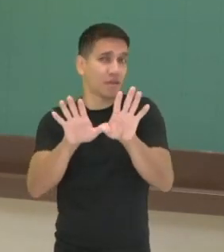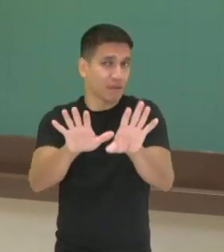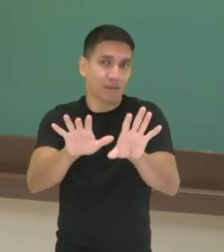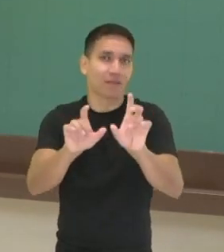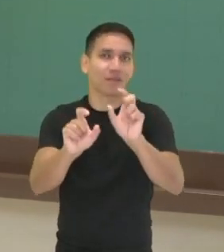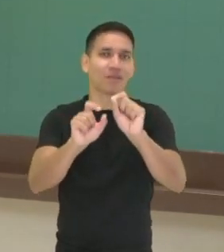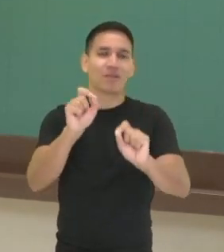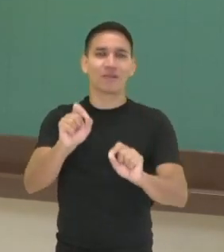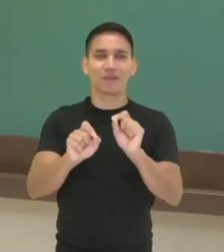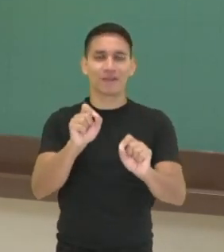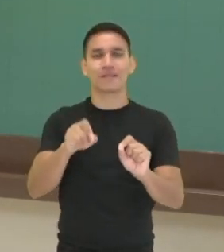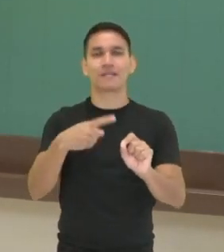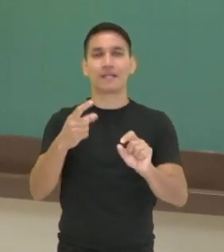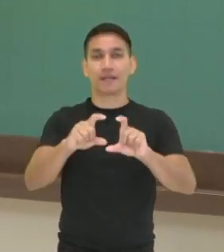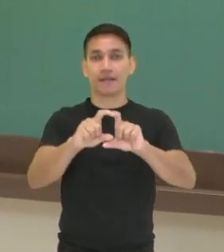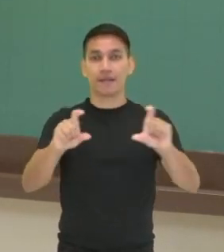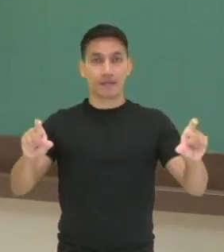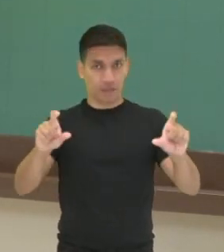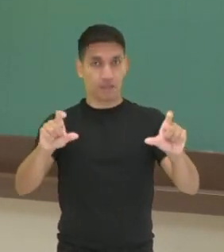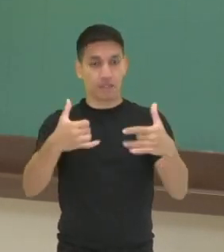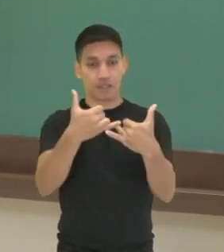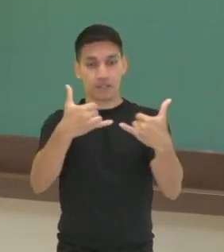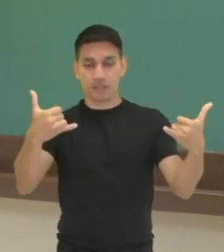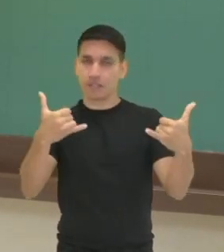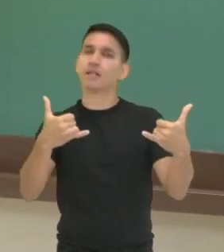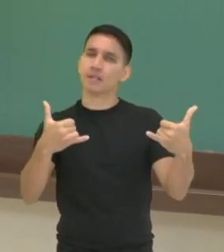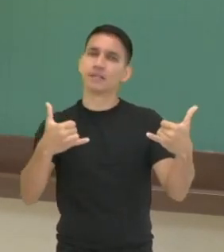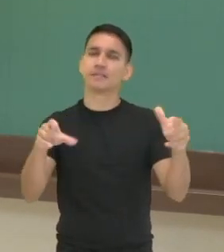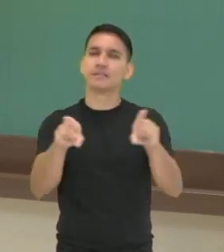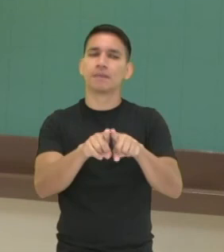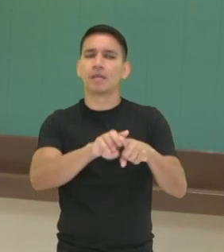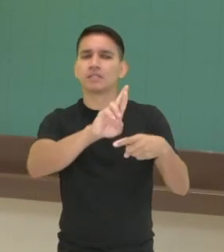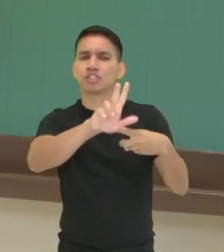exatamente sobre a equação da reta e as